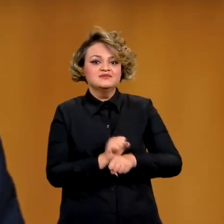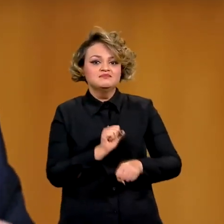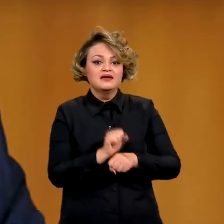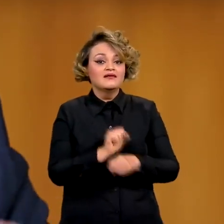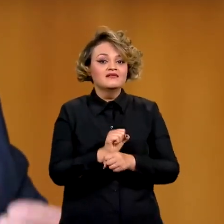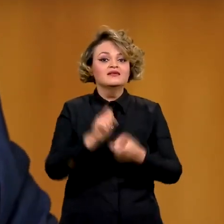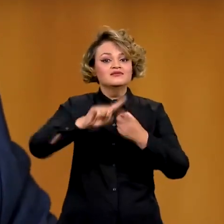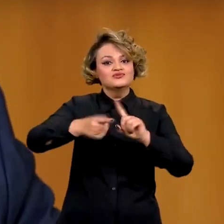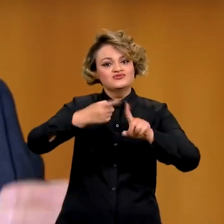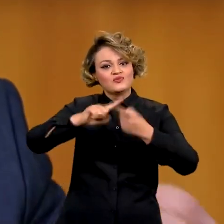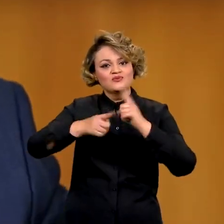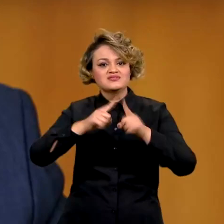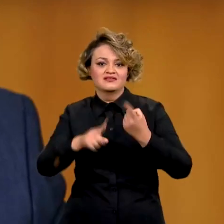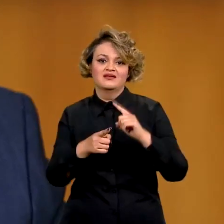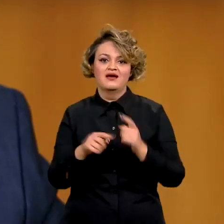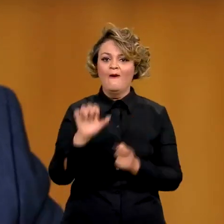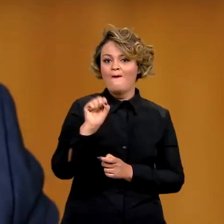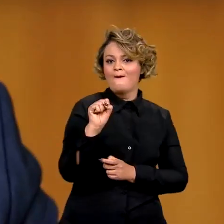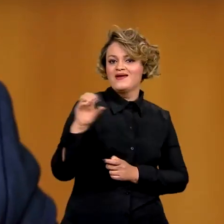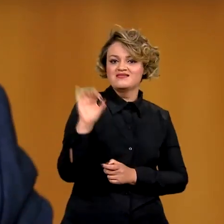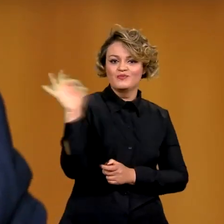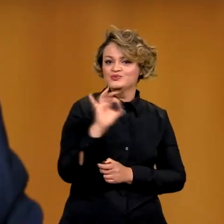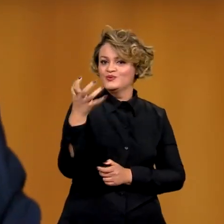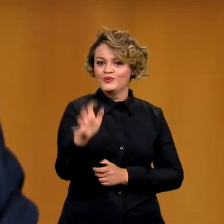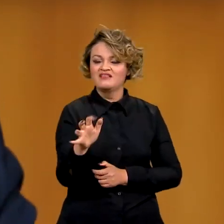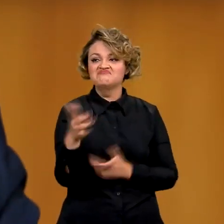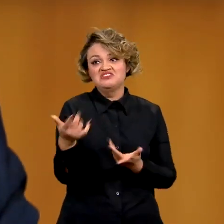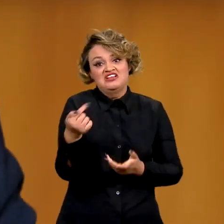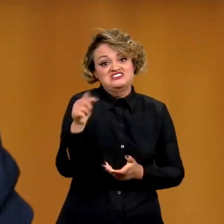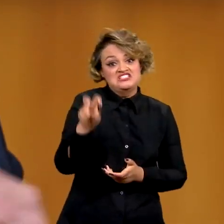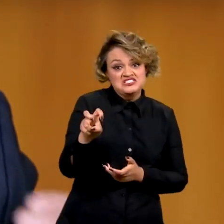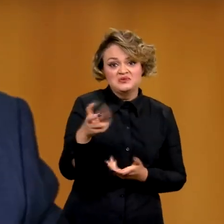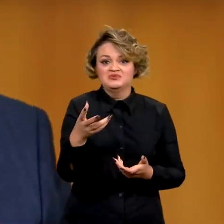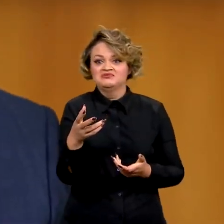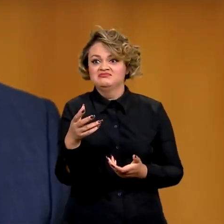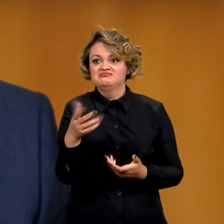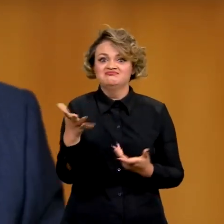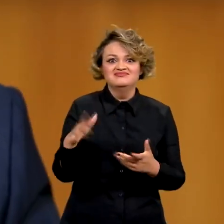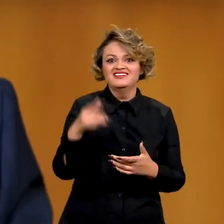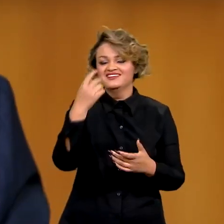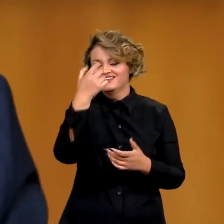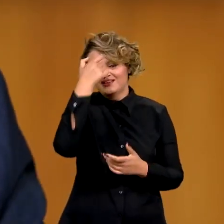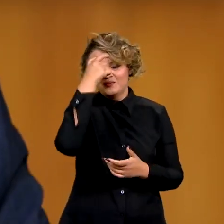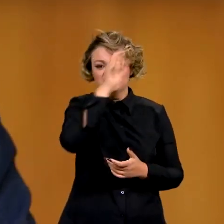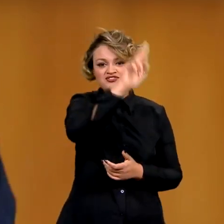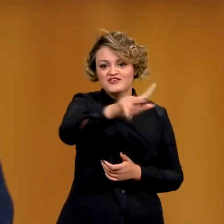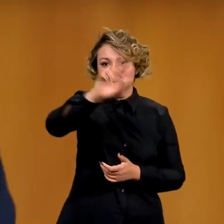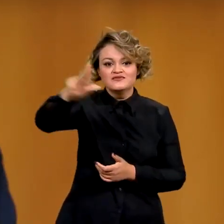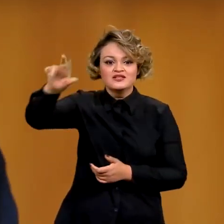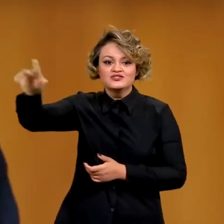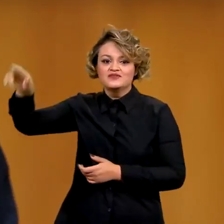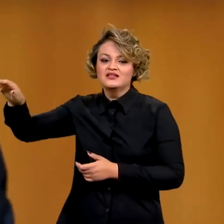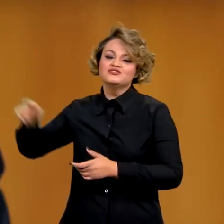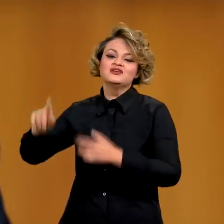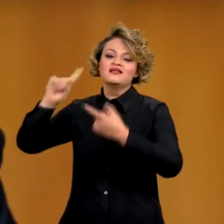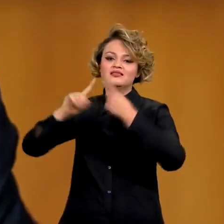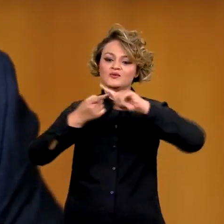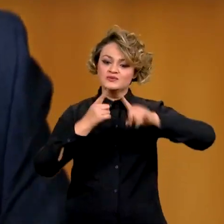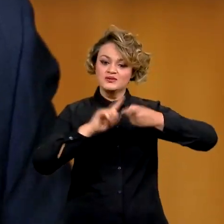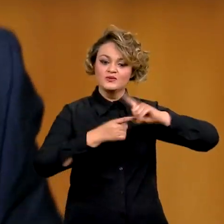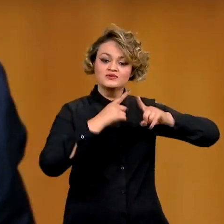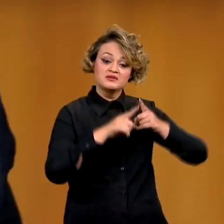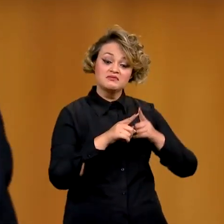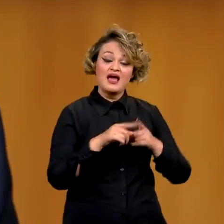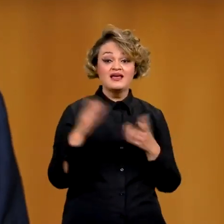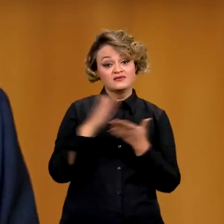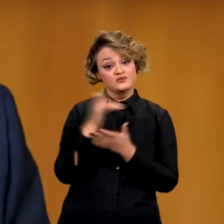negocia o que seja um cara não quer 80% do cara que é 75 o cara não quer 80 que é 85 E aí começa a negociação e o cara